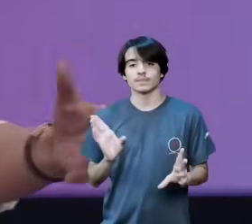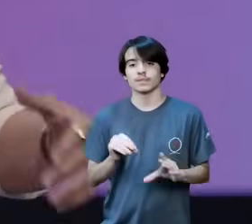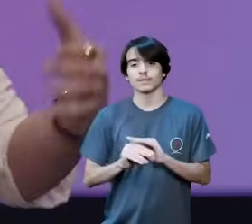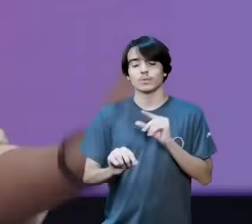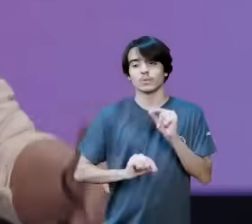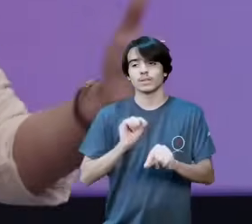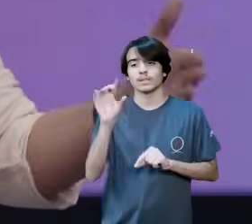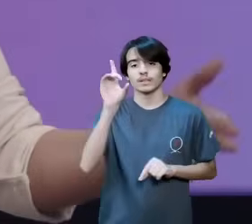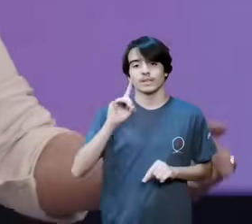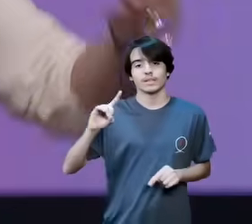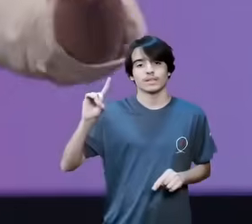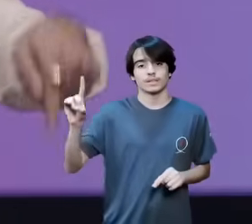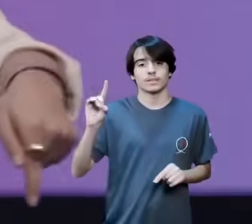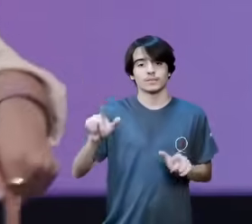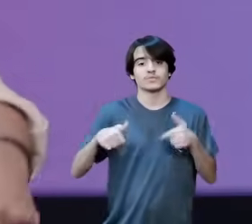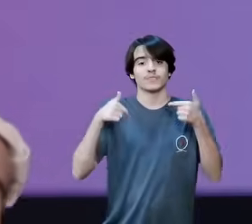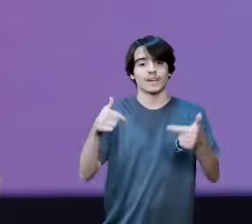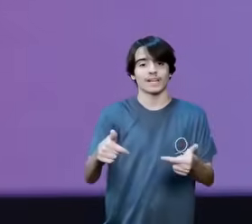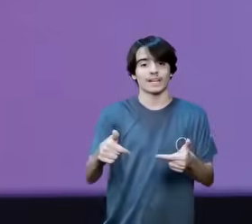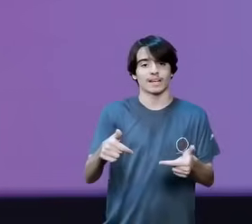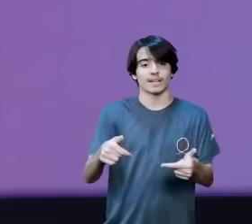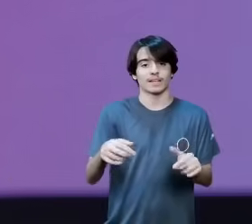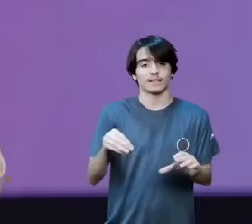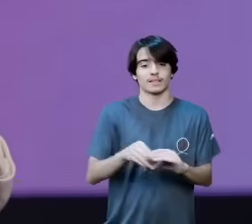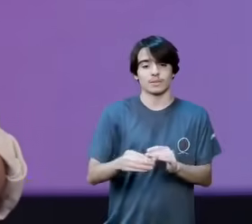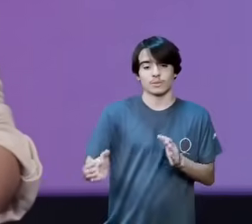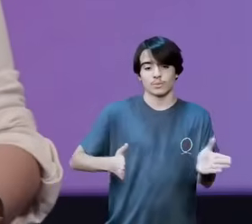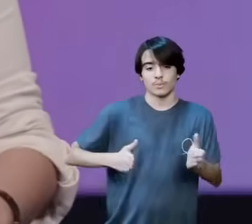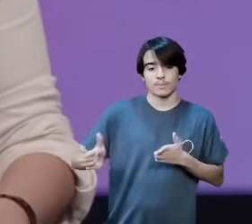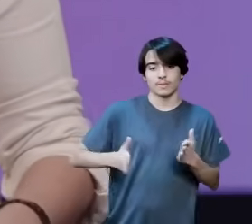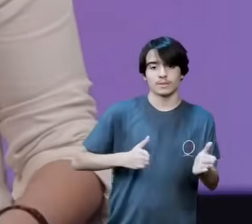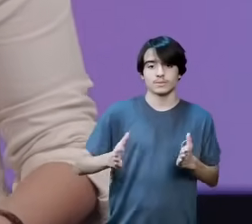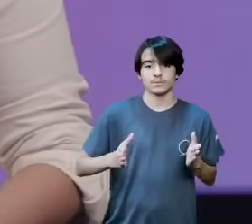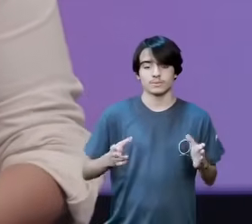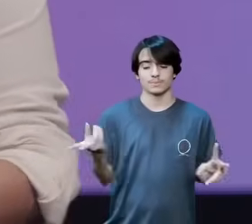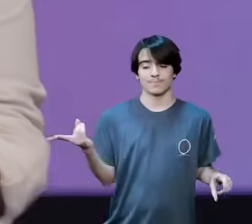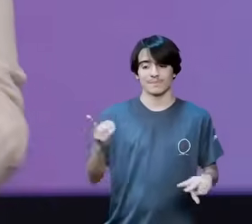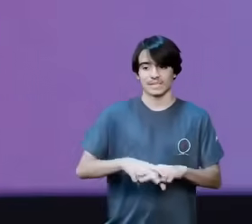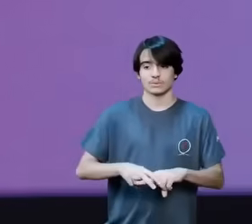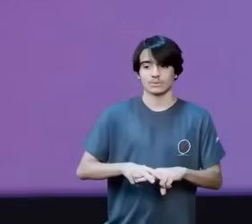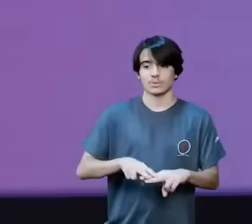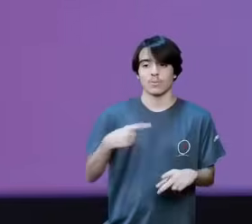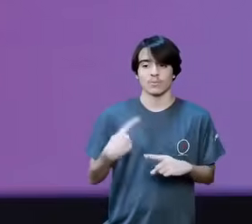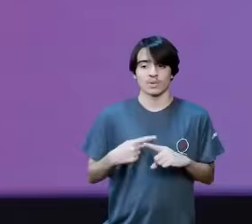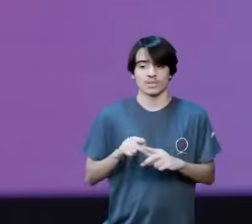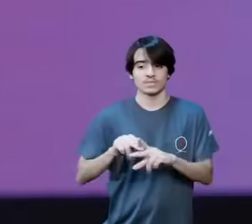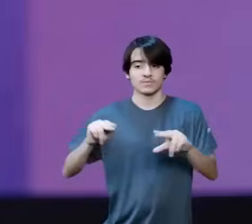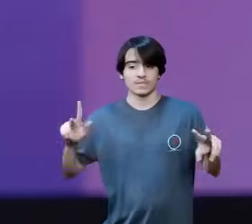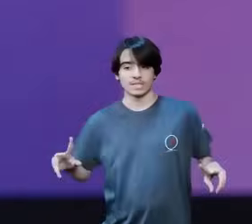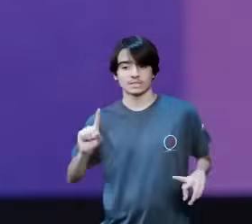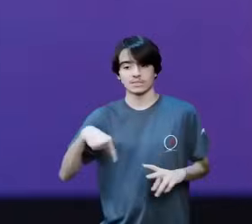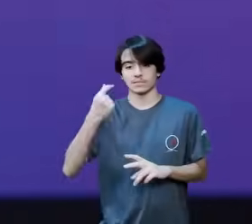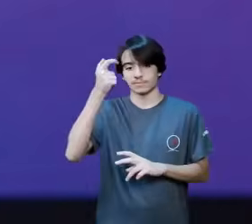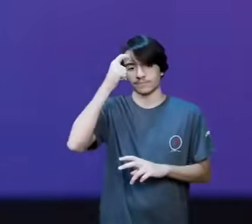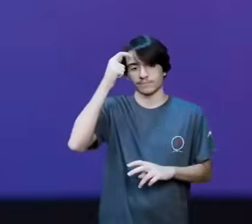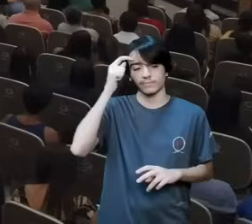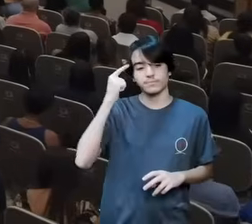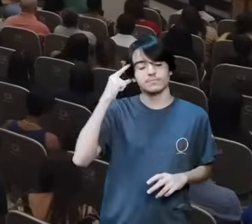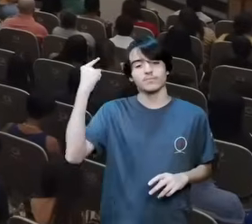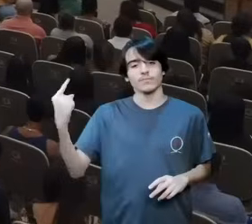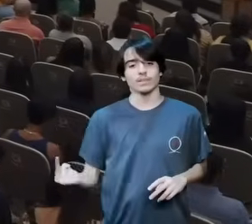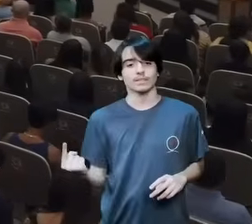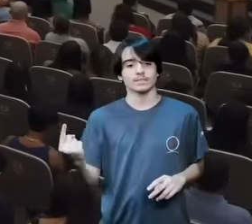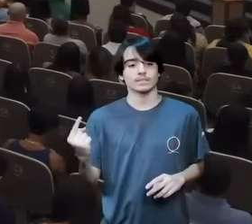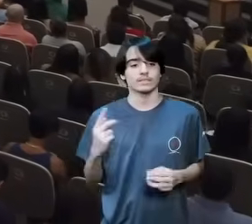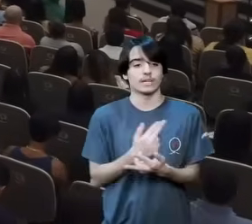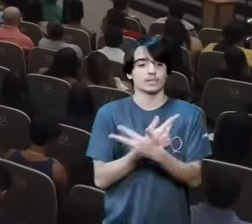Deus ainda fará dentro daquela situação de cativeiro. Porque diferente da nossa mentalidade de achar